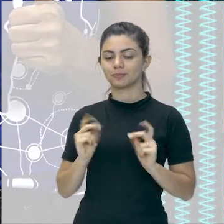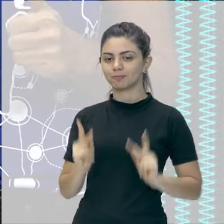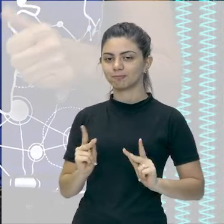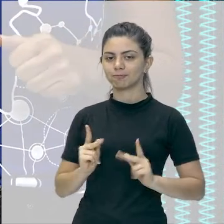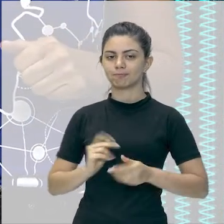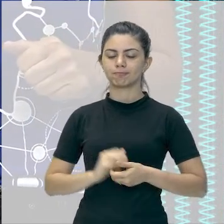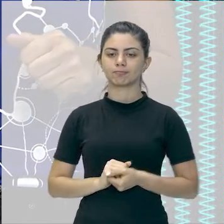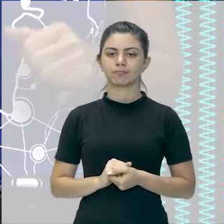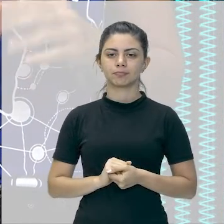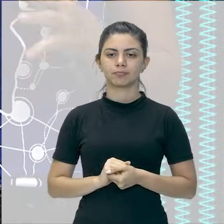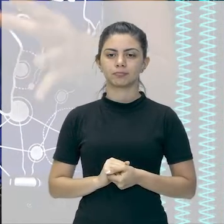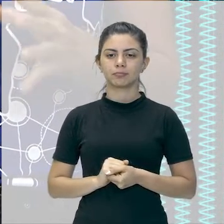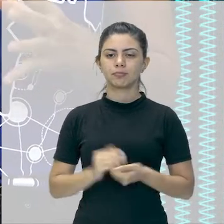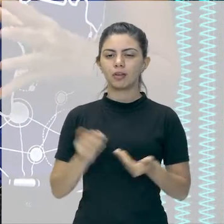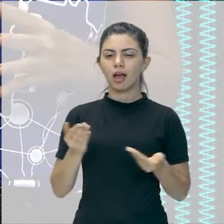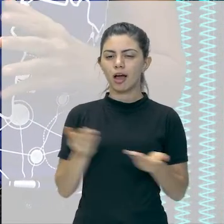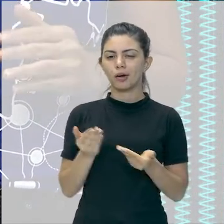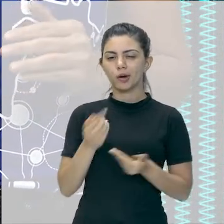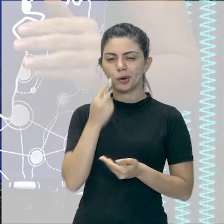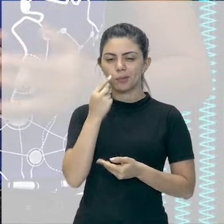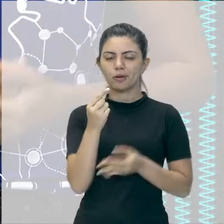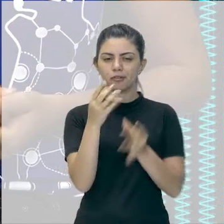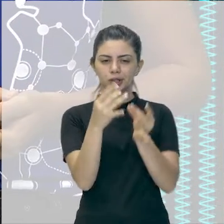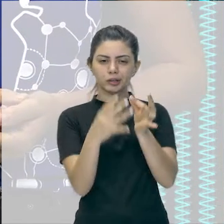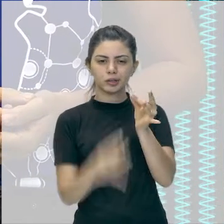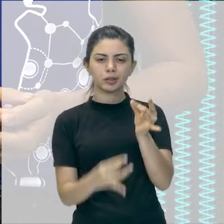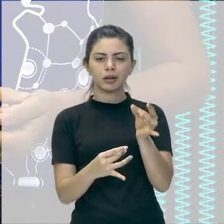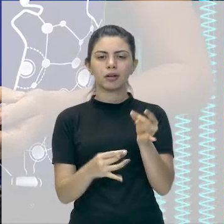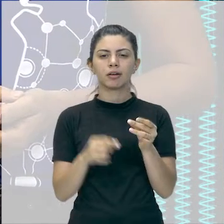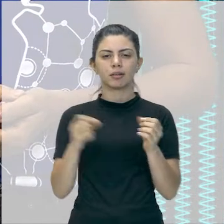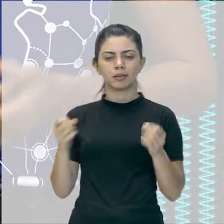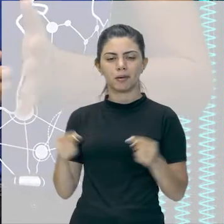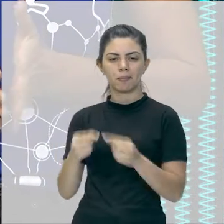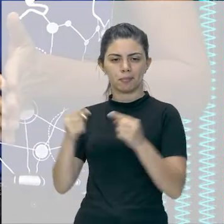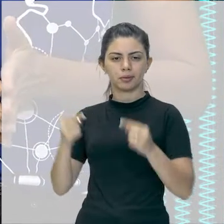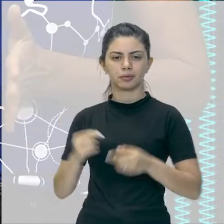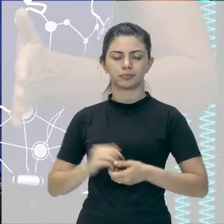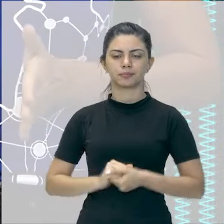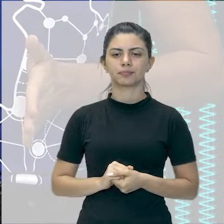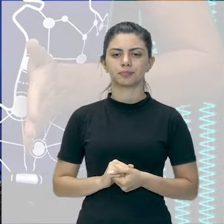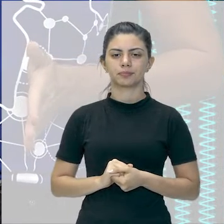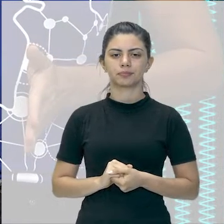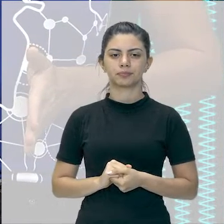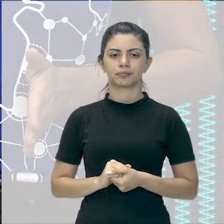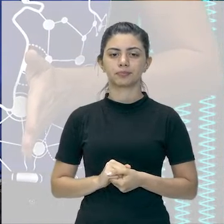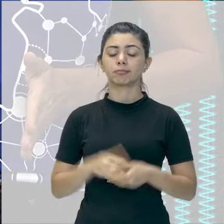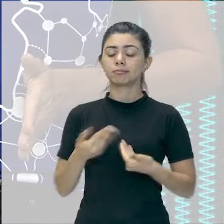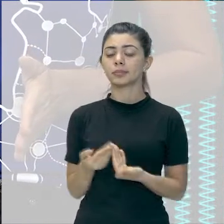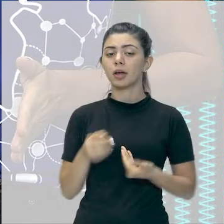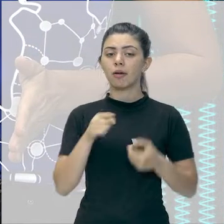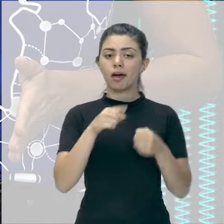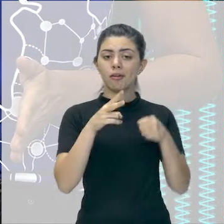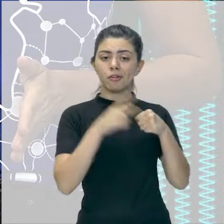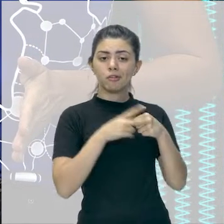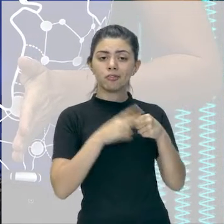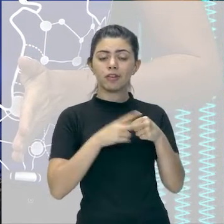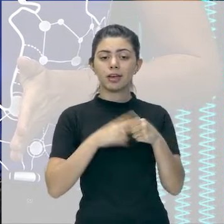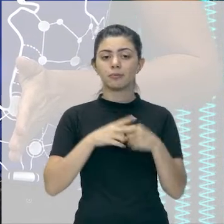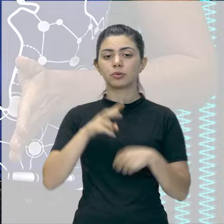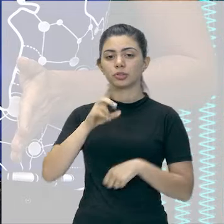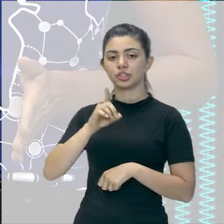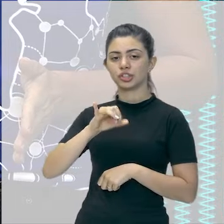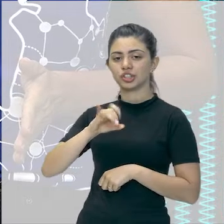Ok? Vamos ver um pouquinho mais detalhado a respeito do simple past. Então, o verbo auxiliar